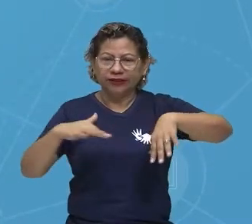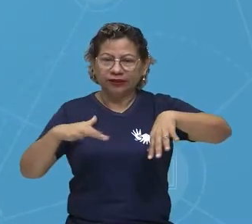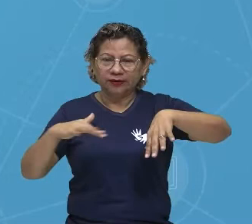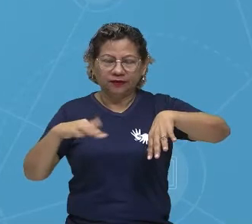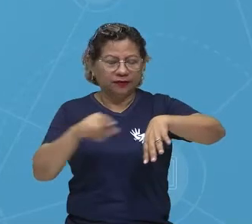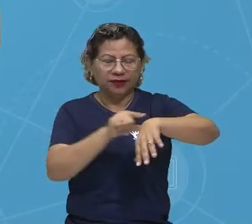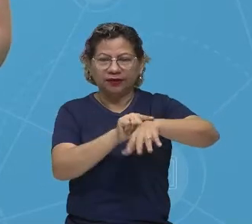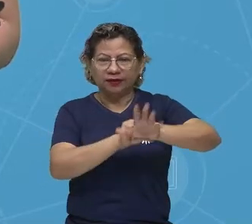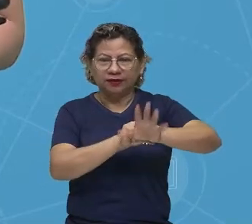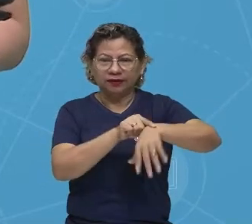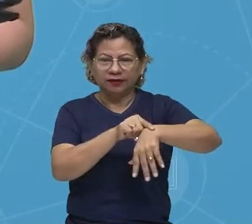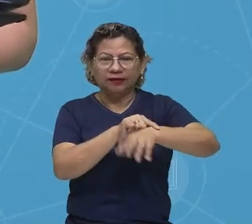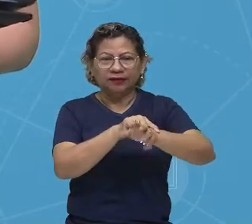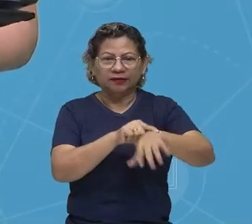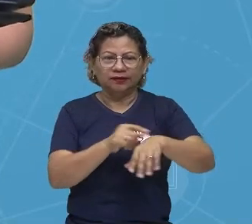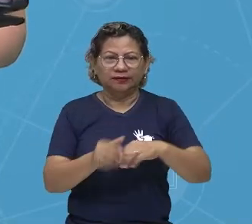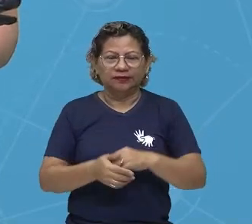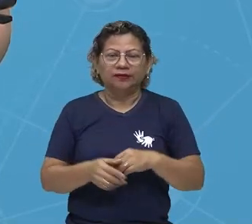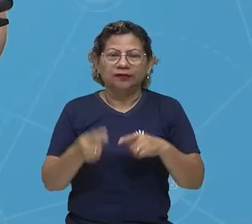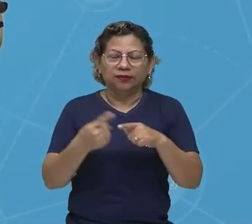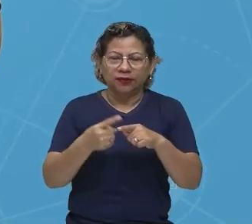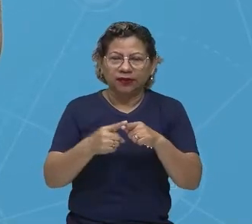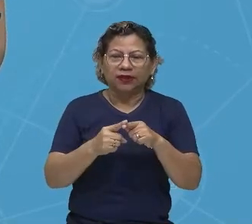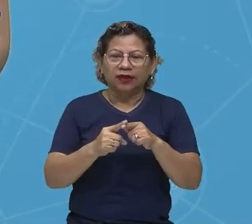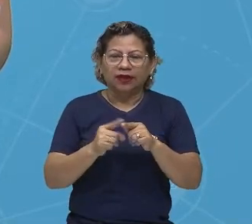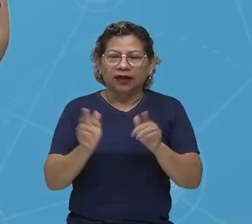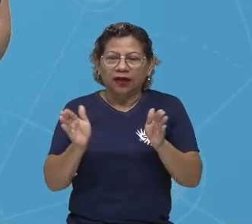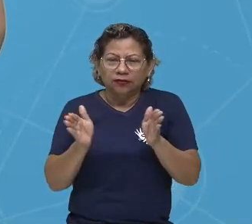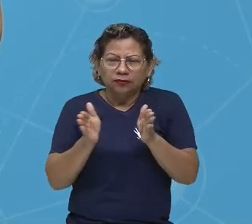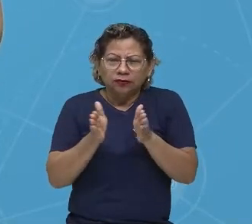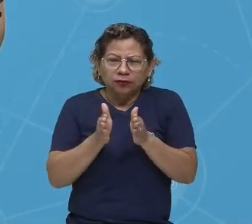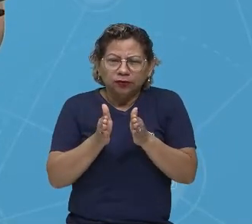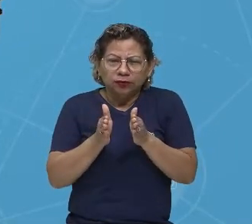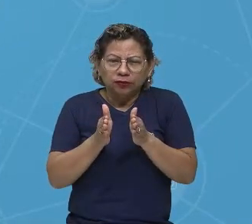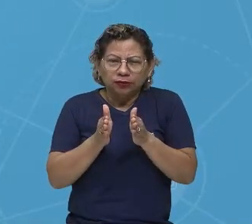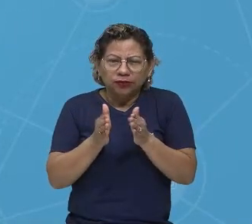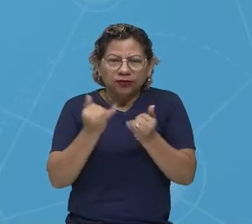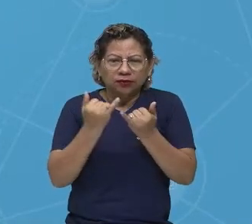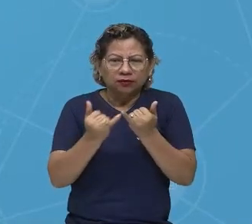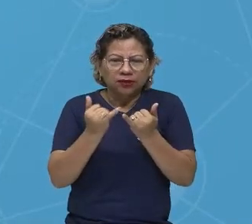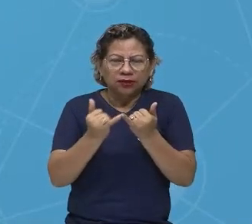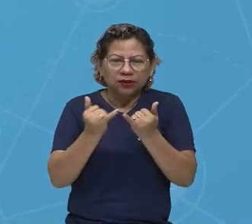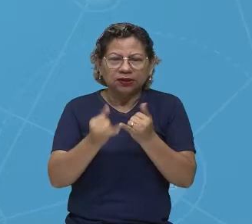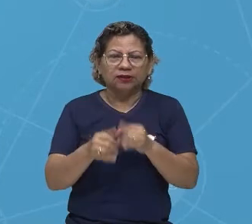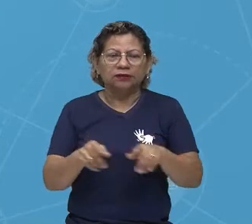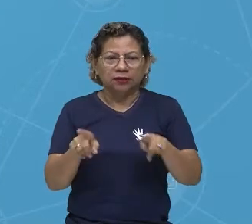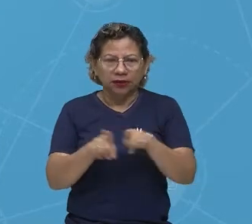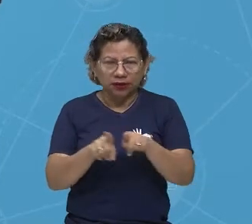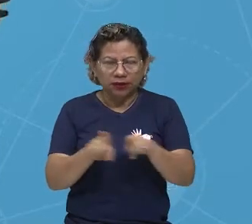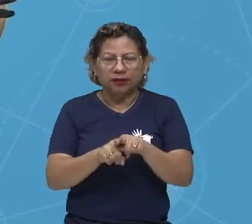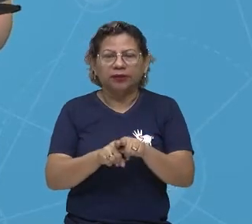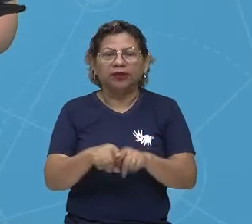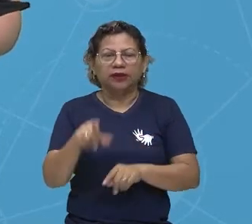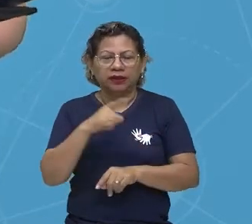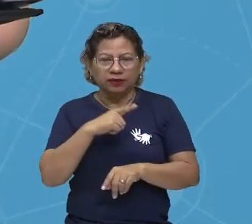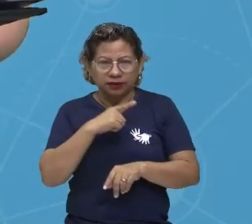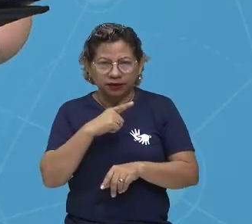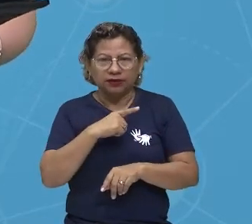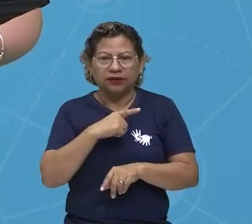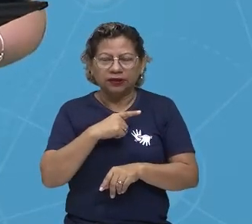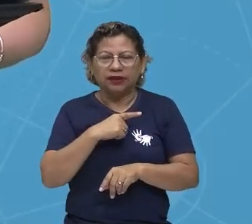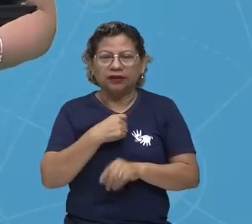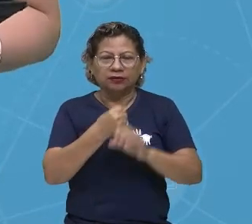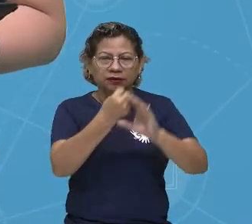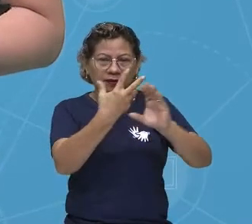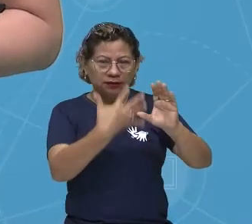ossos curtos tá bom porque o seu comprimento e sua largura é bem parecido e além deles nós temos mais uma